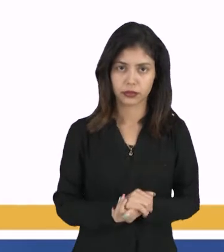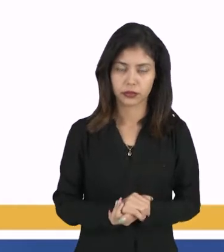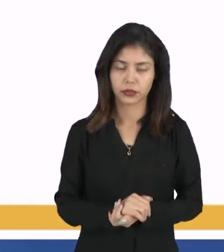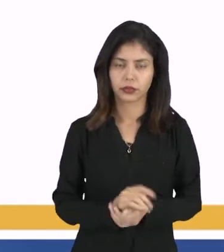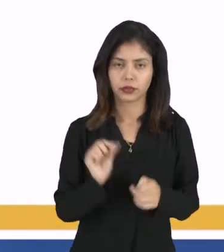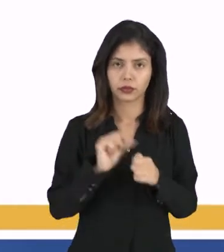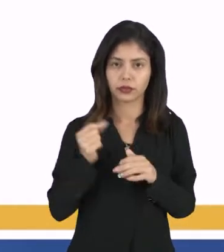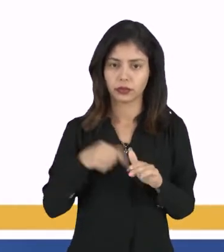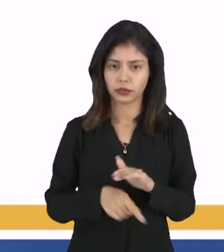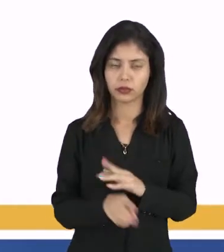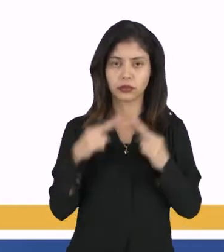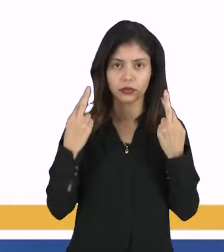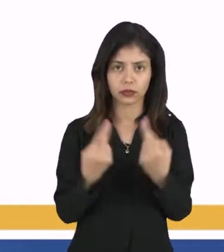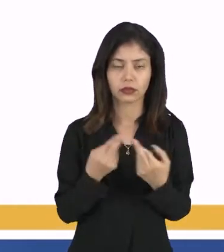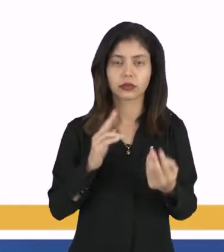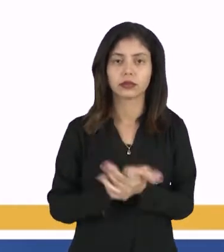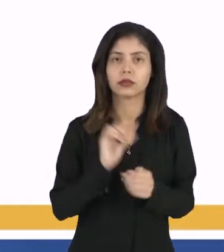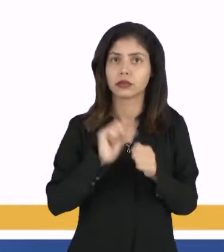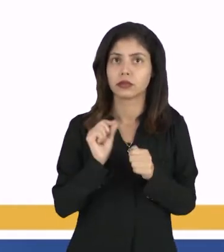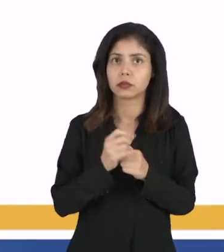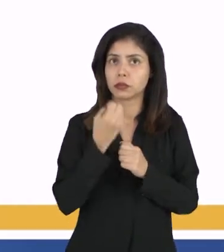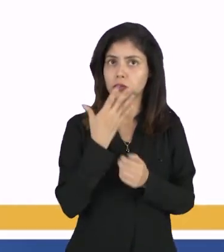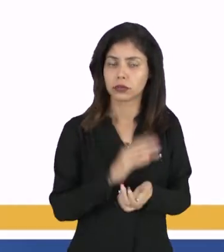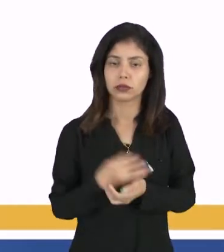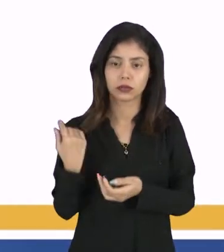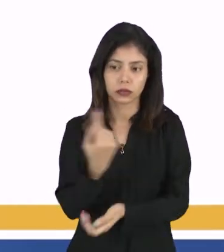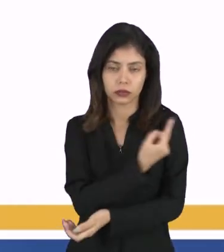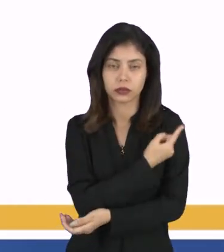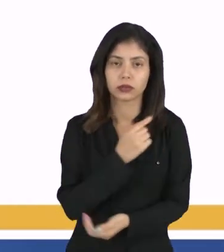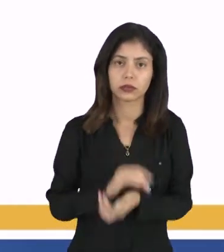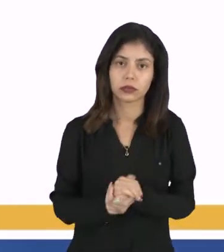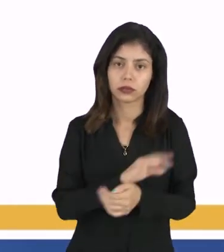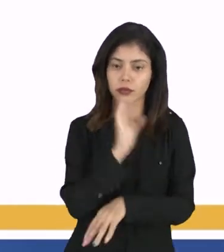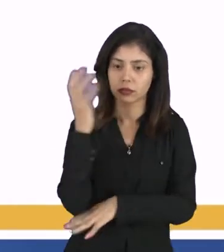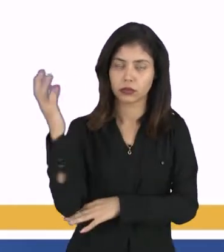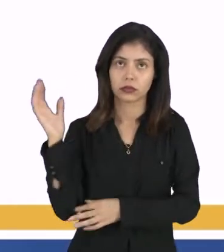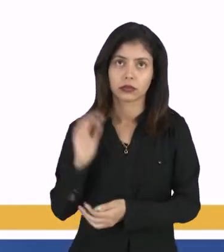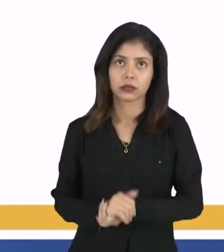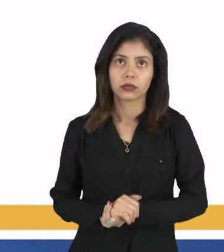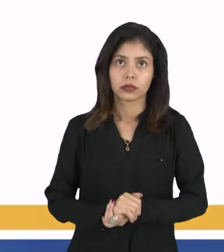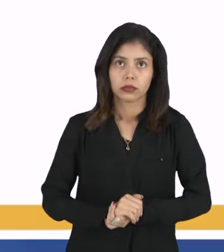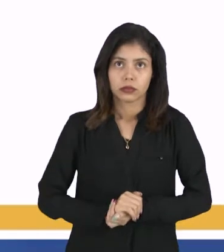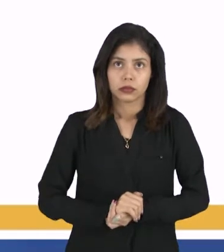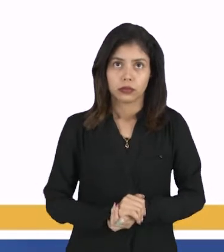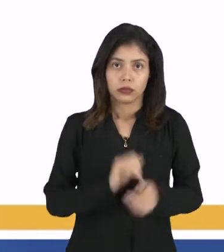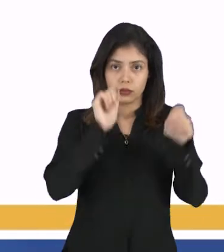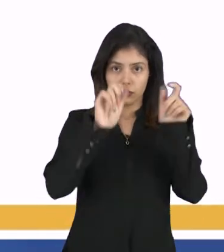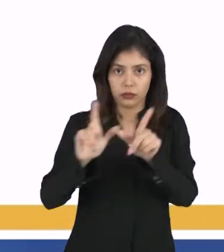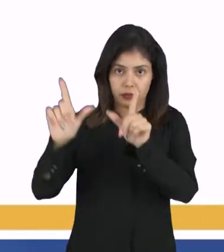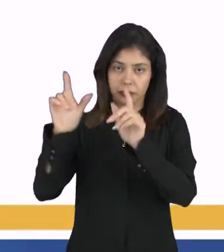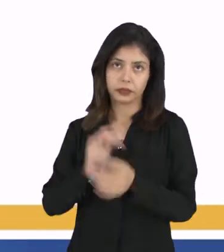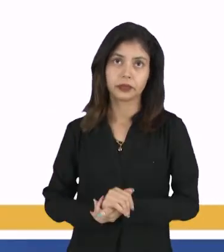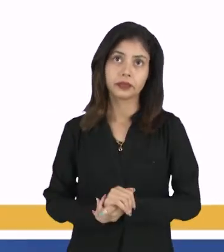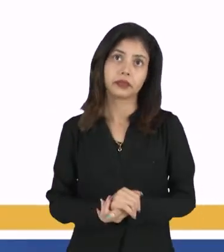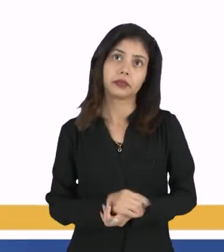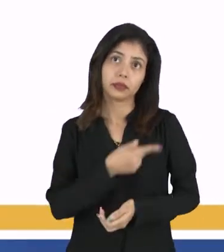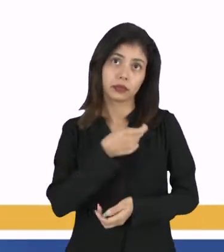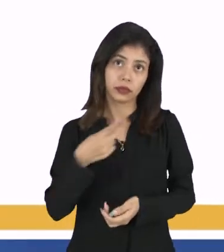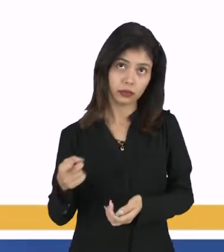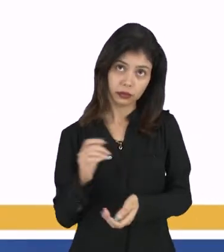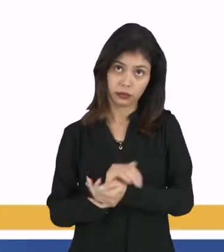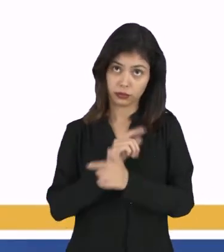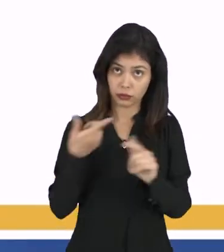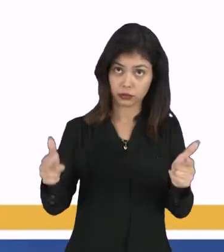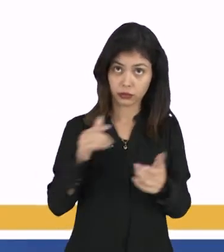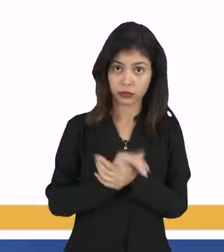organismos, né, que estão dentro do reino Monera fazem de bom para a gente e para a natureza? Ali na telinha está falando para vocês, ó. Bactérias